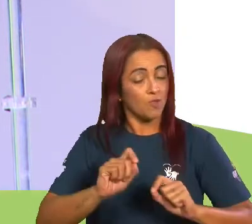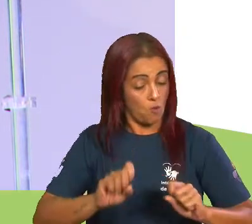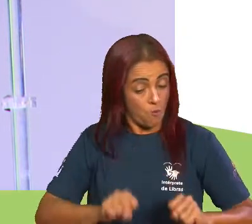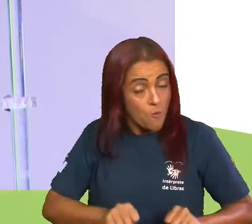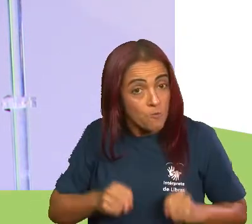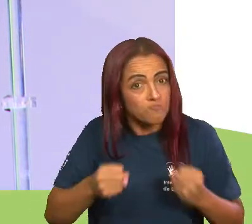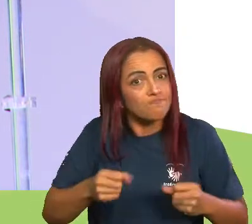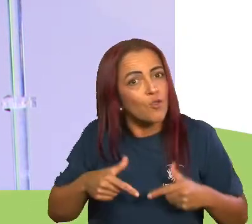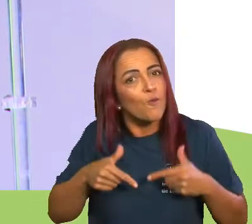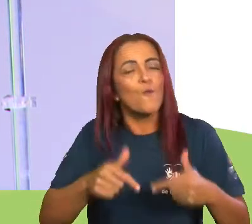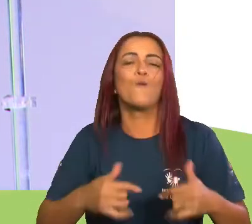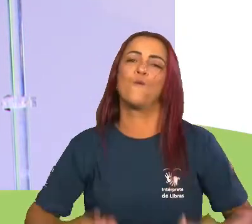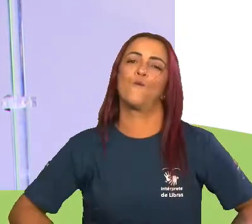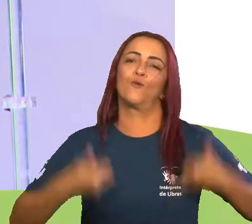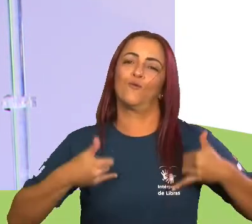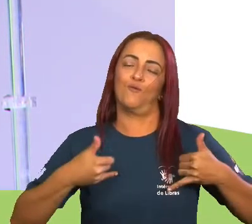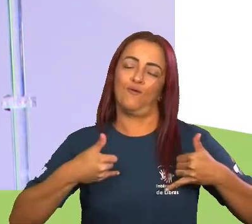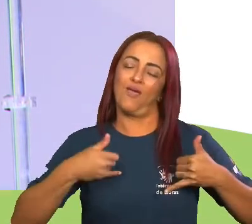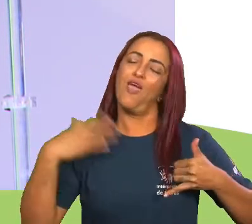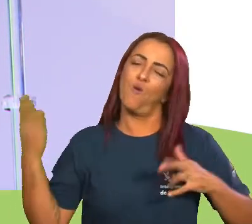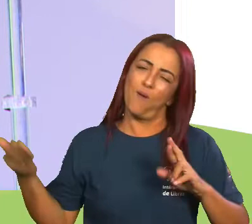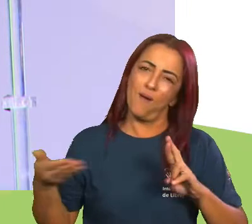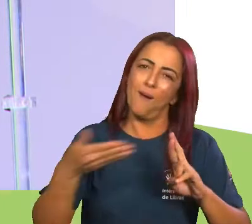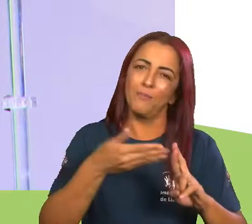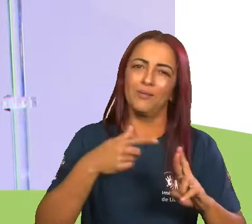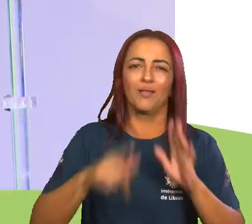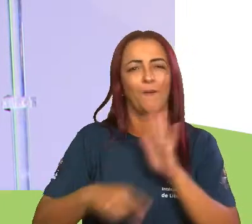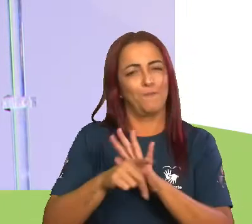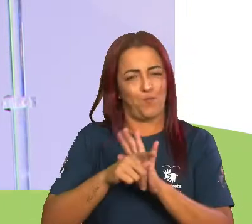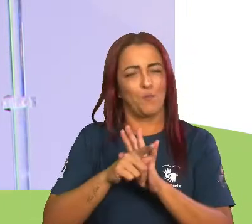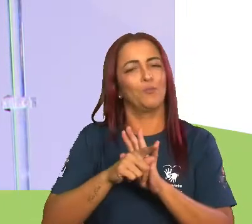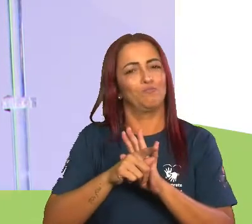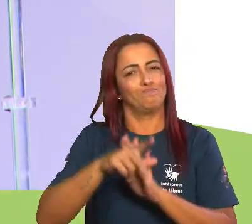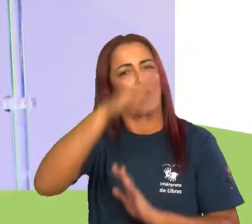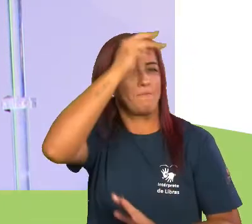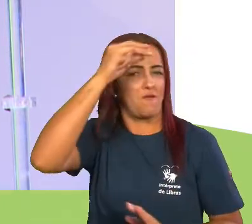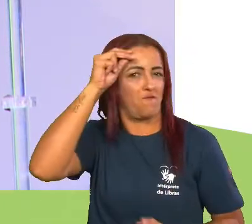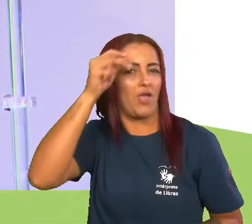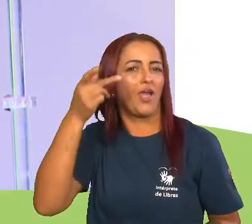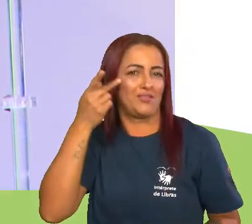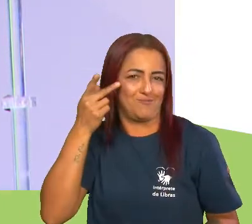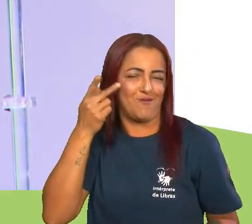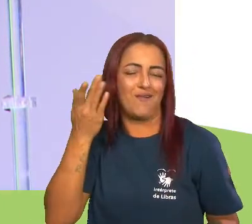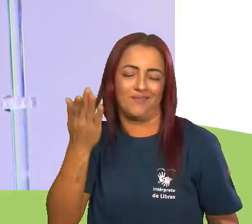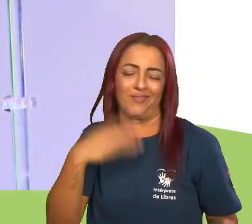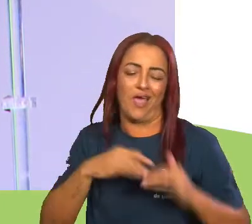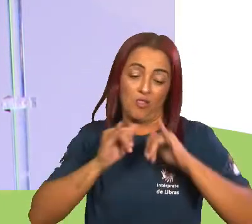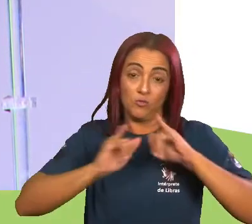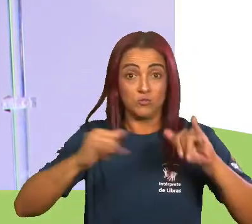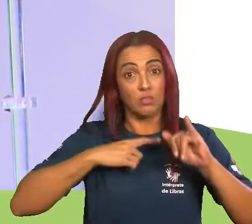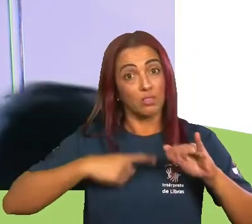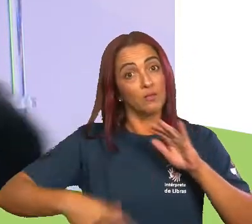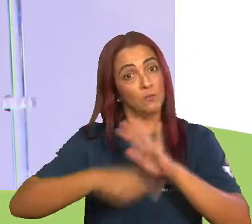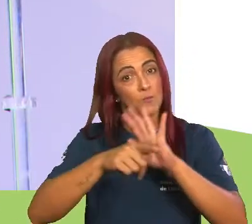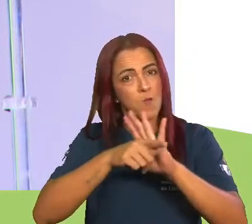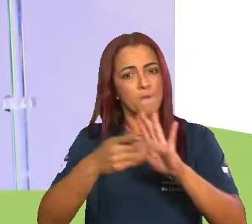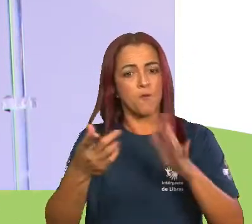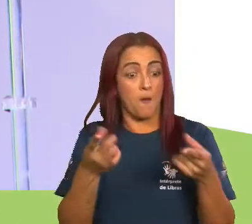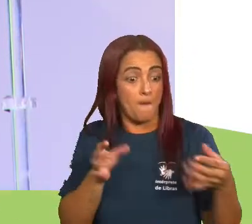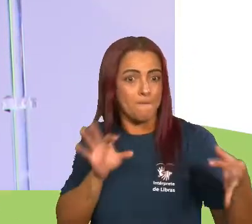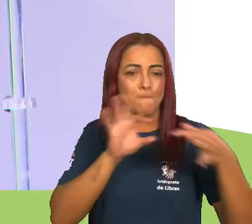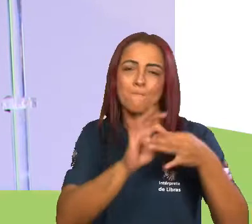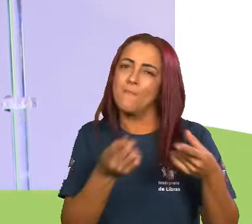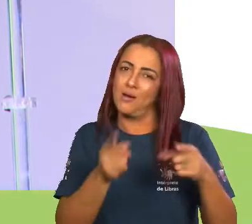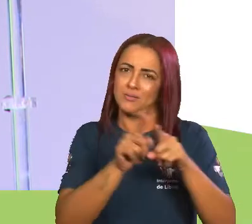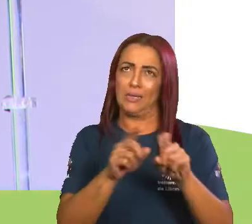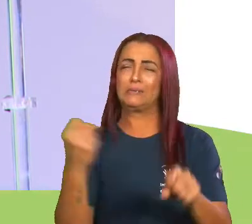aqui nesta noite, representando o prefeito, dando essa boa notícia e dizer que seremos parceiros. Eu espero que você vá logo